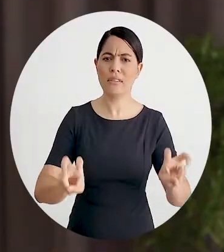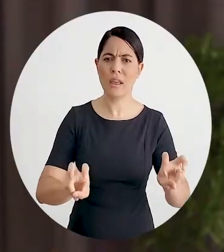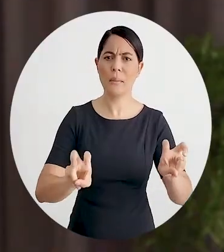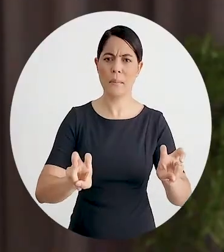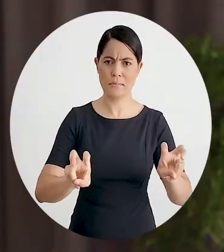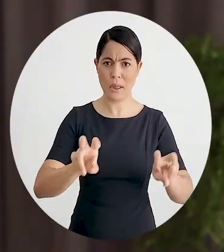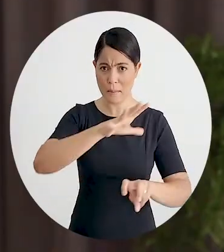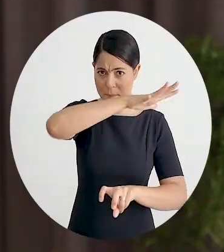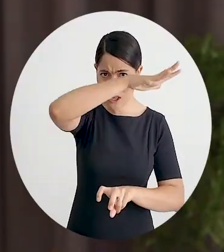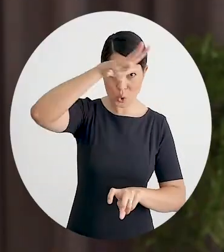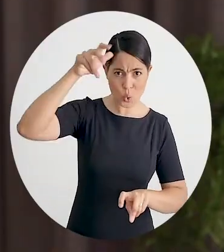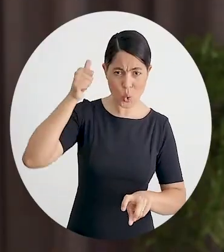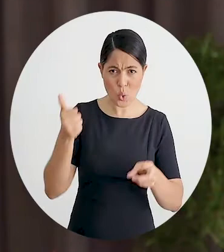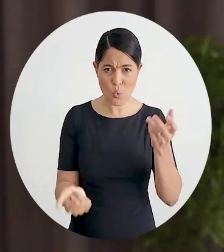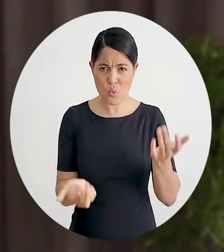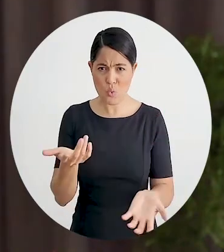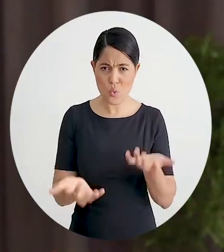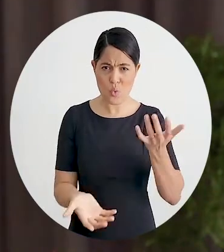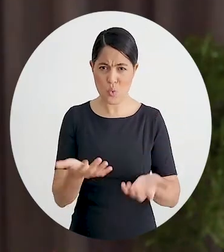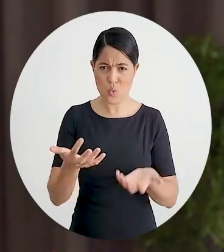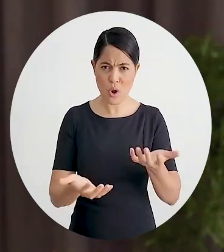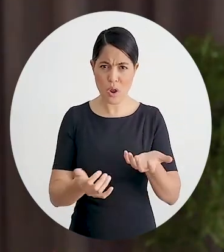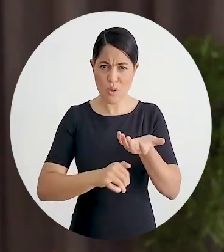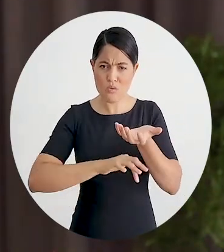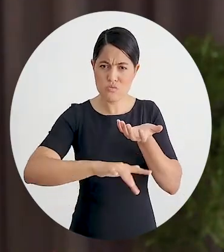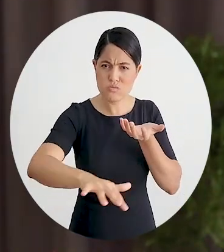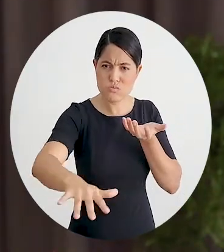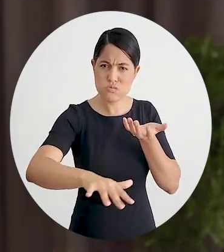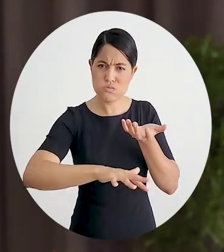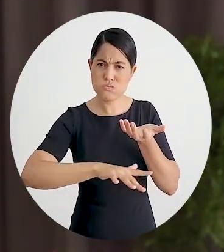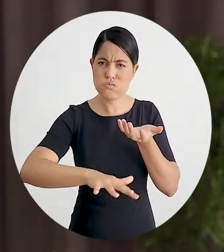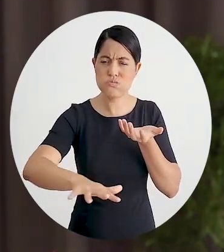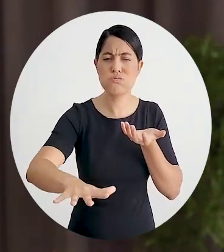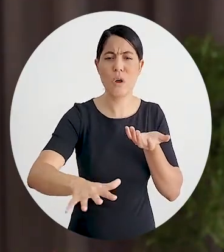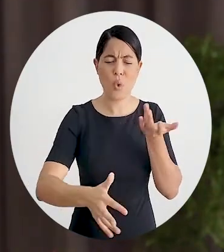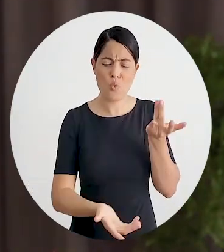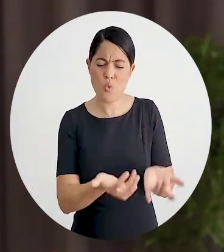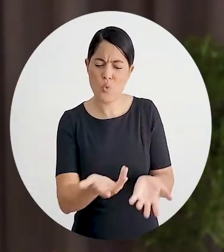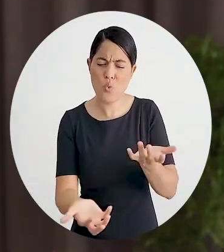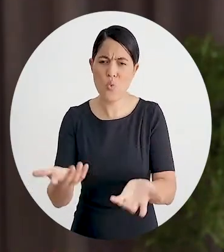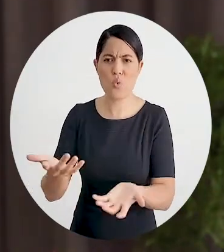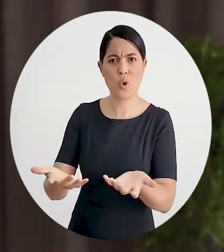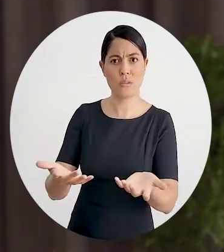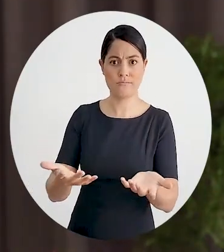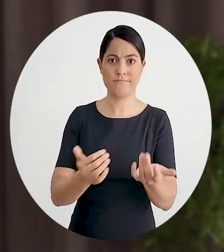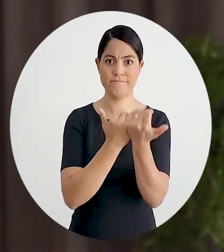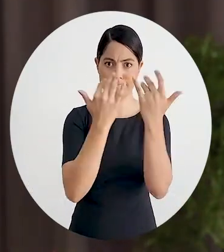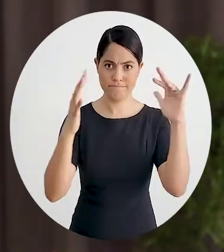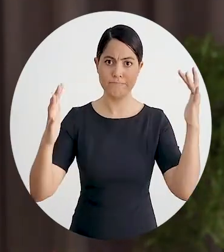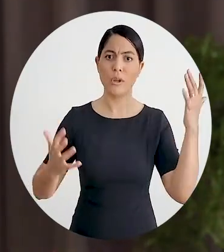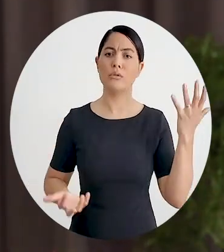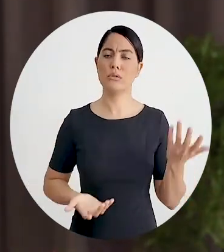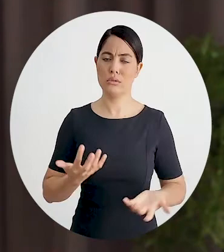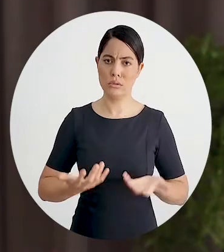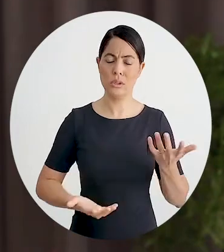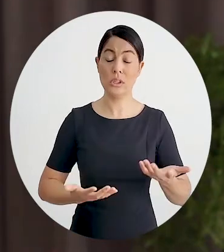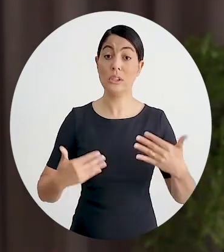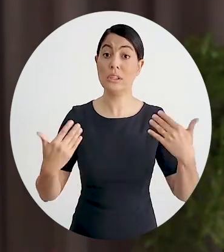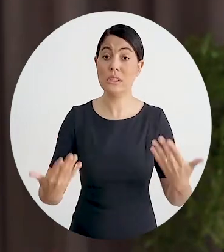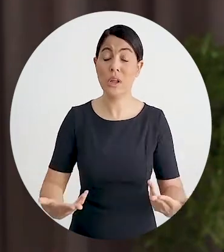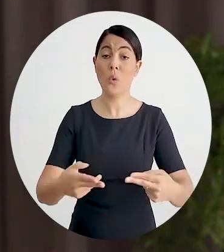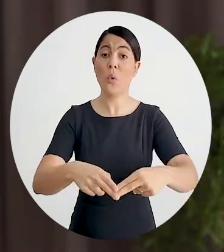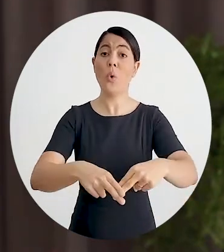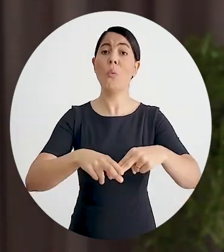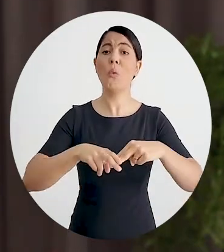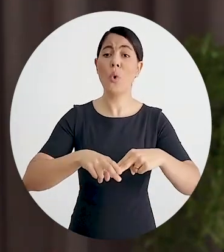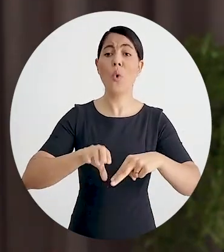Grosso já consumiram mais de 2 milhões de hectares e o bioma mais atingido é o Pantanal. Por isso, a OAB